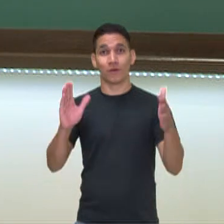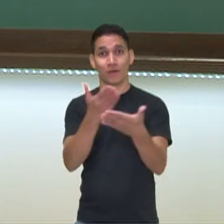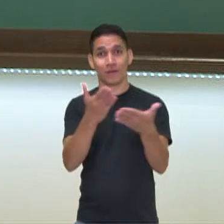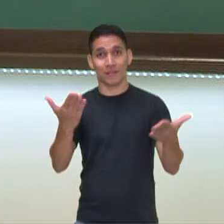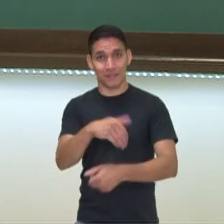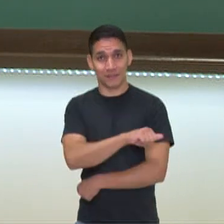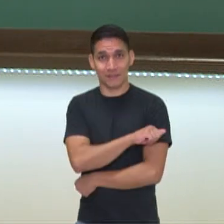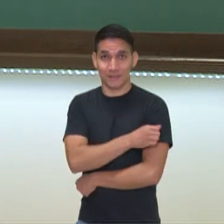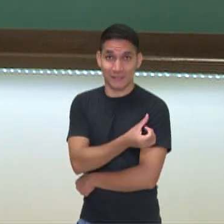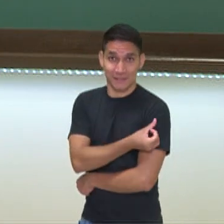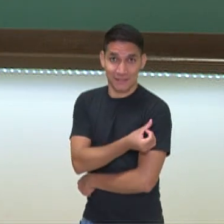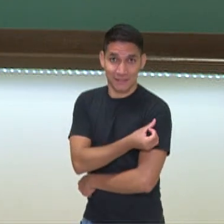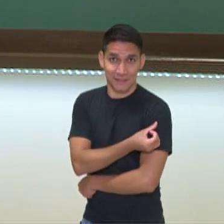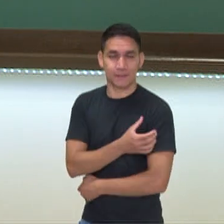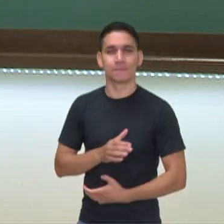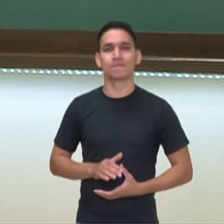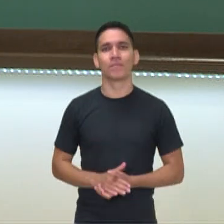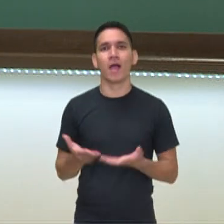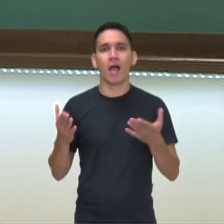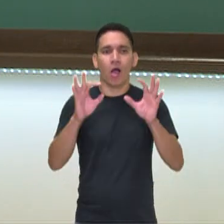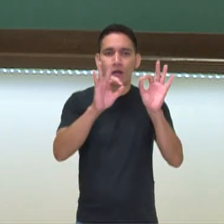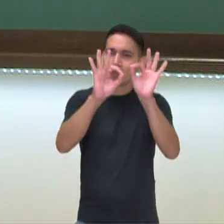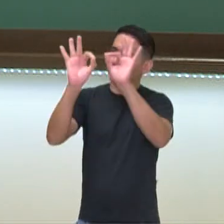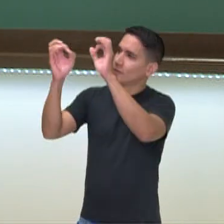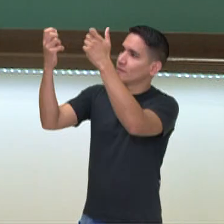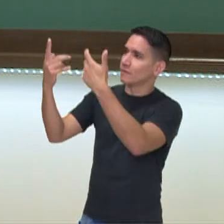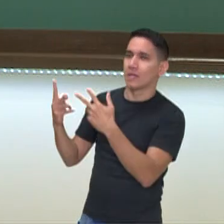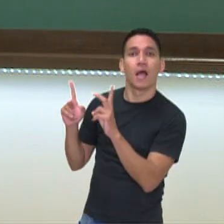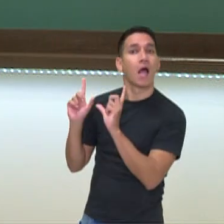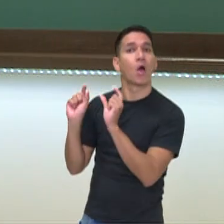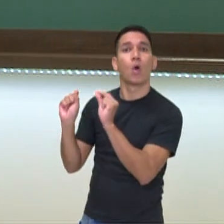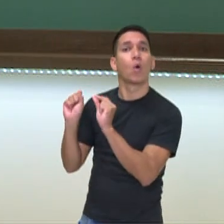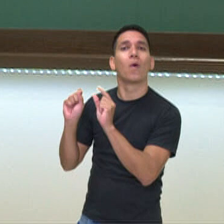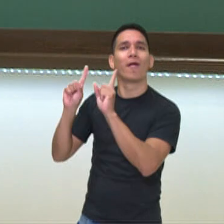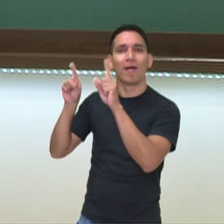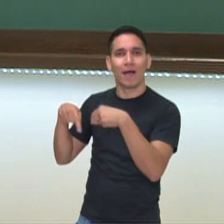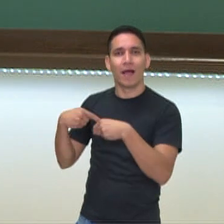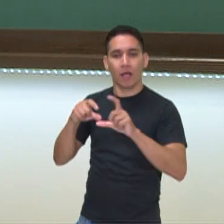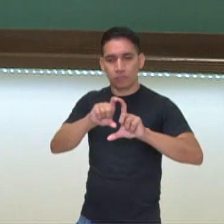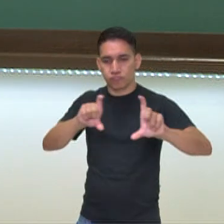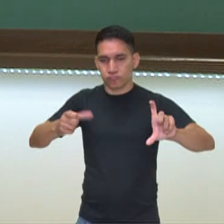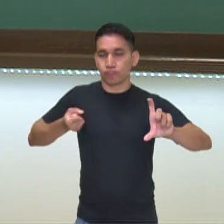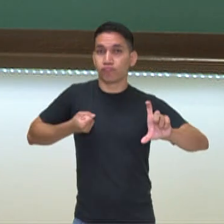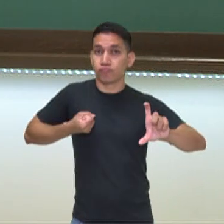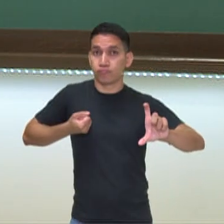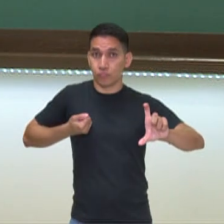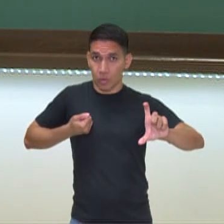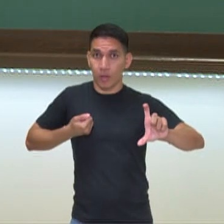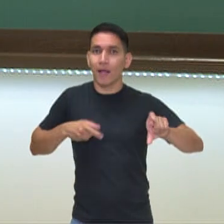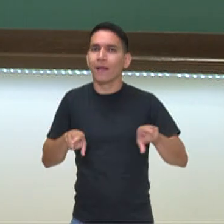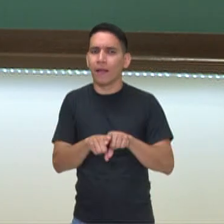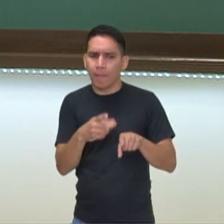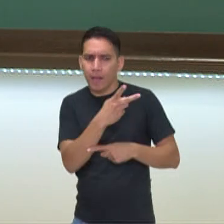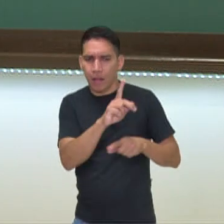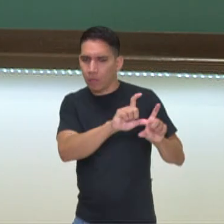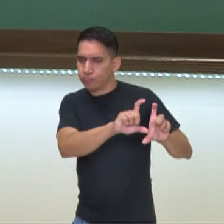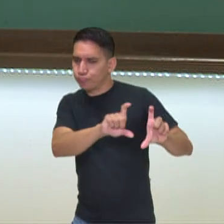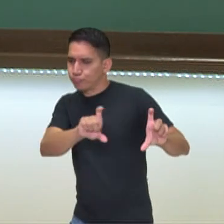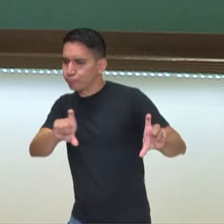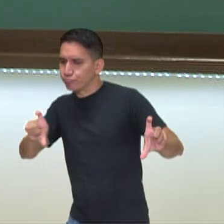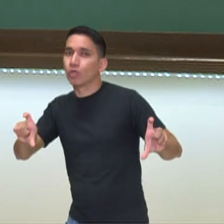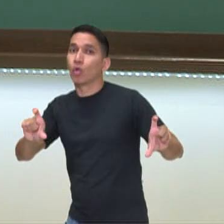Olá, estudante do sexto ano! Nesse vídeo nós vamos falar sobre expressão numérica e essa expressão